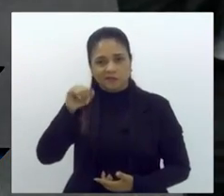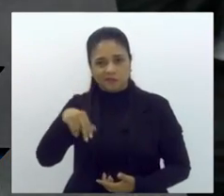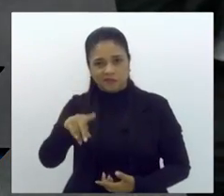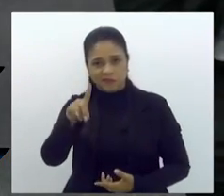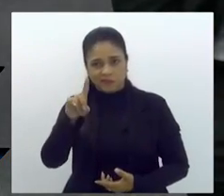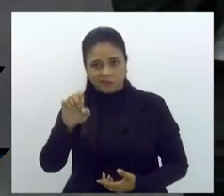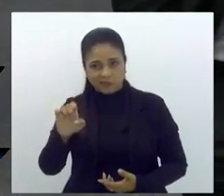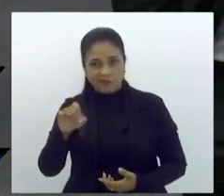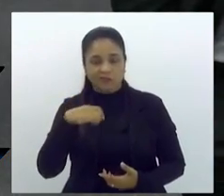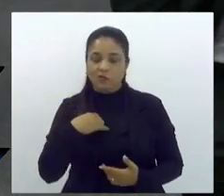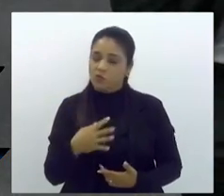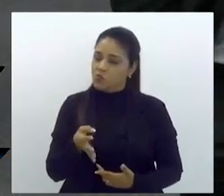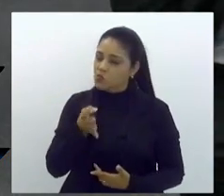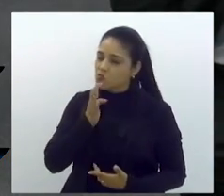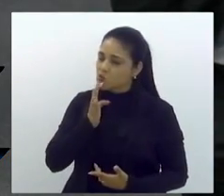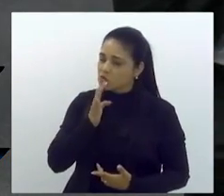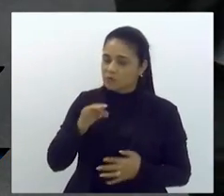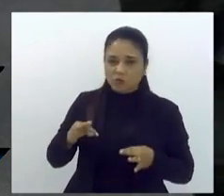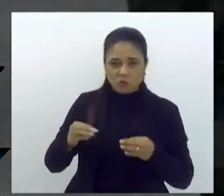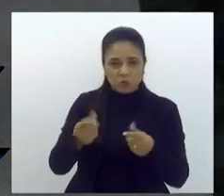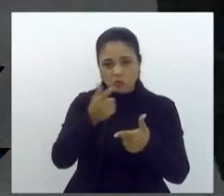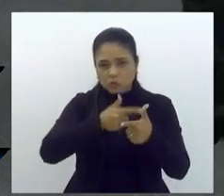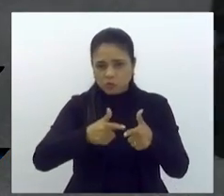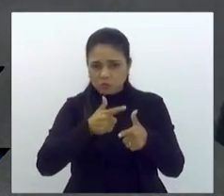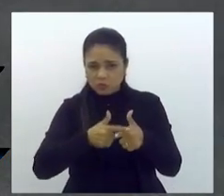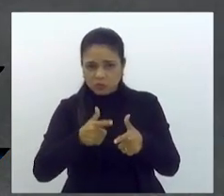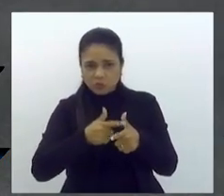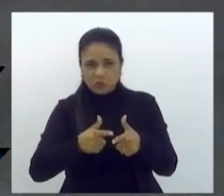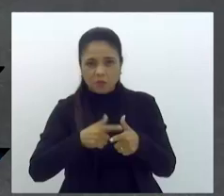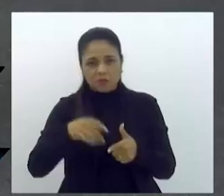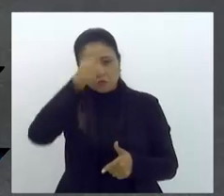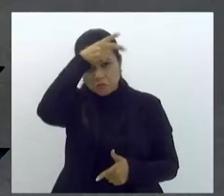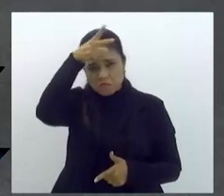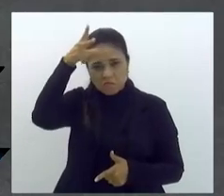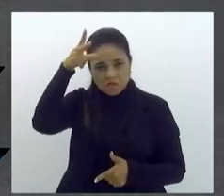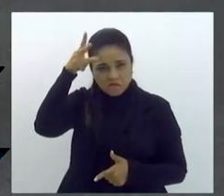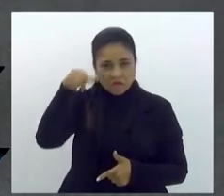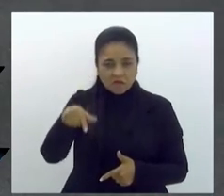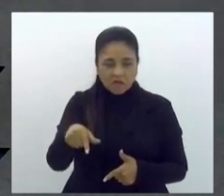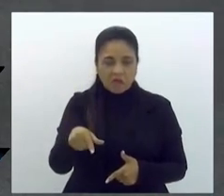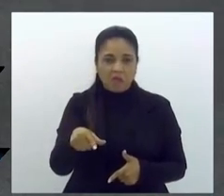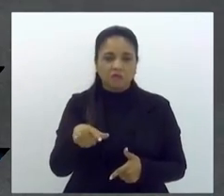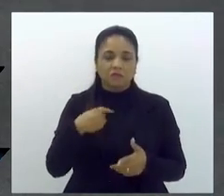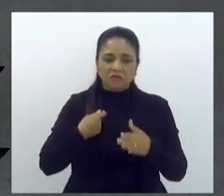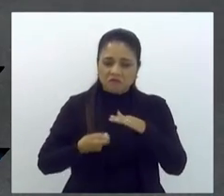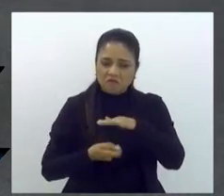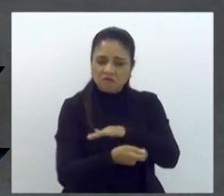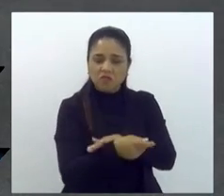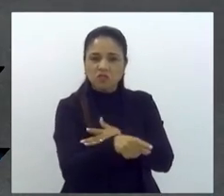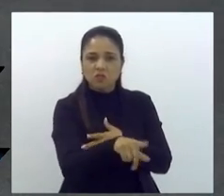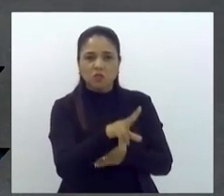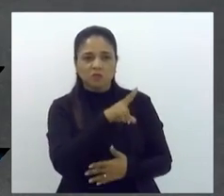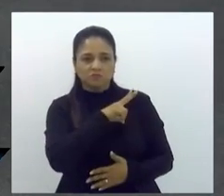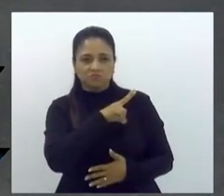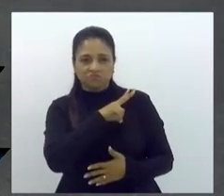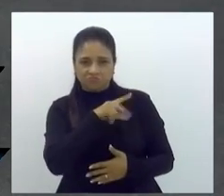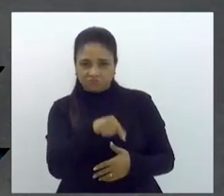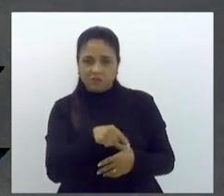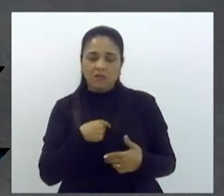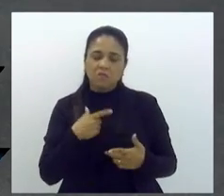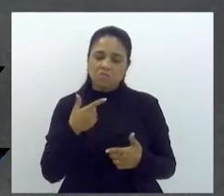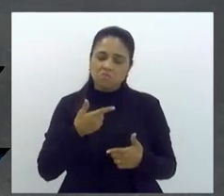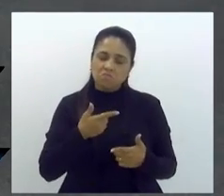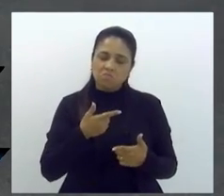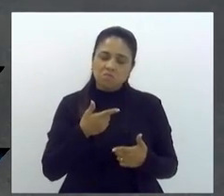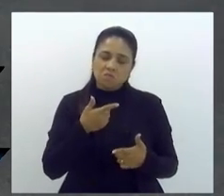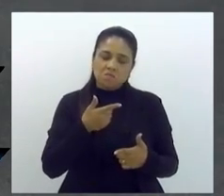tomando conhecimento de todos esses problemas que os prefeitos e também investidores da iniciativa privada vem passando no